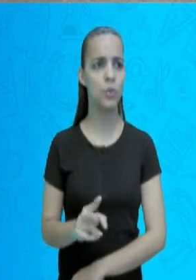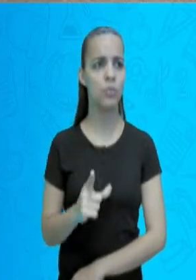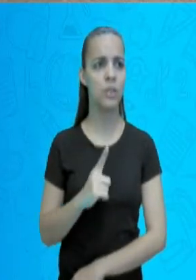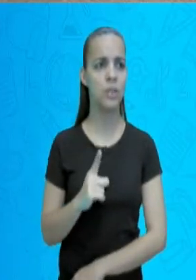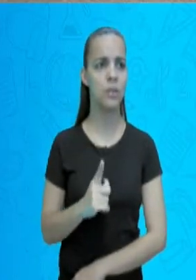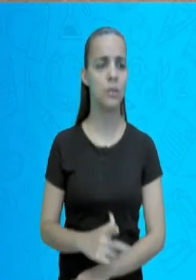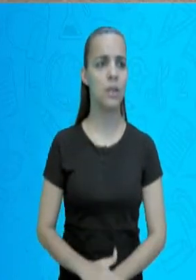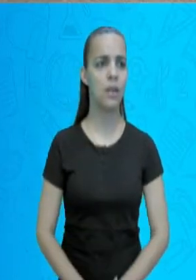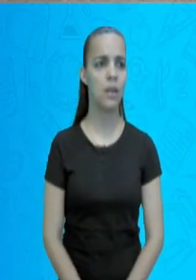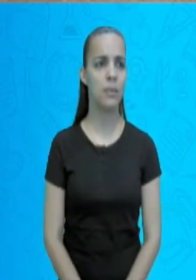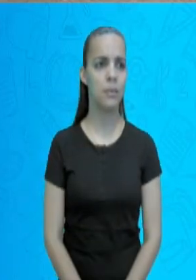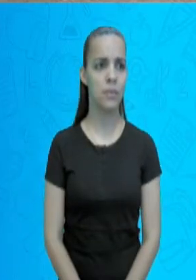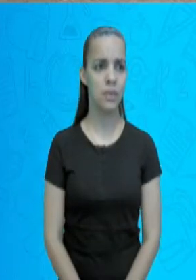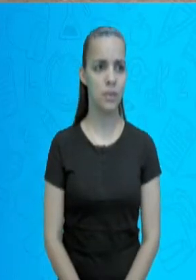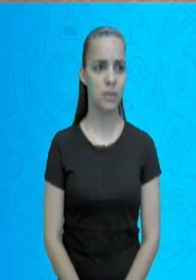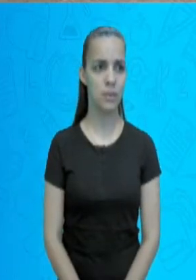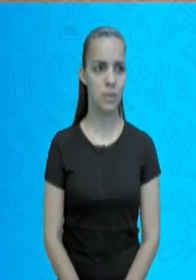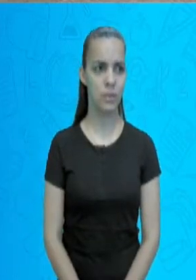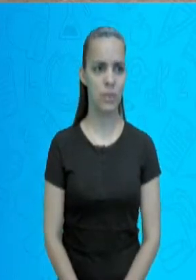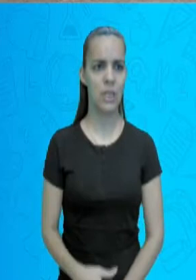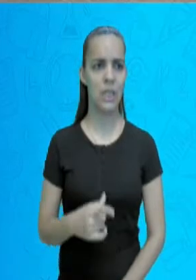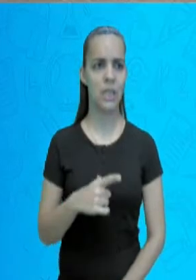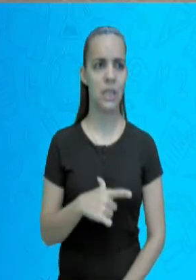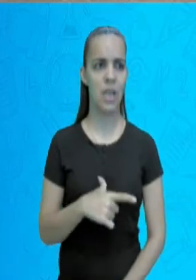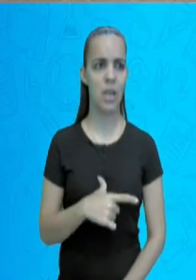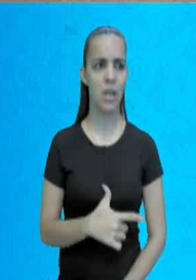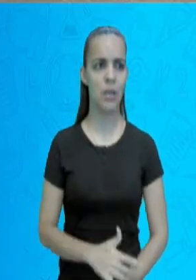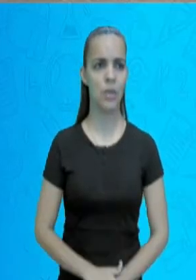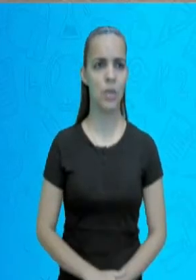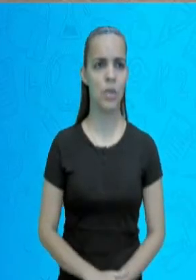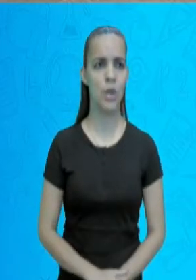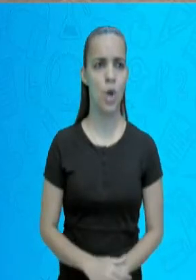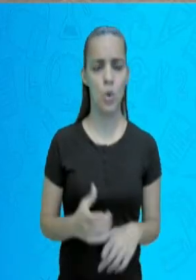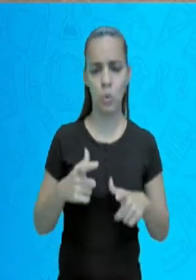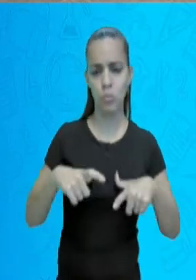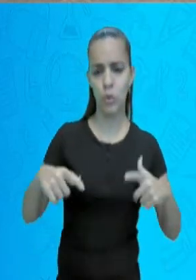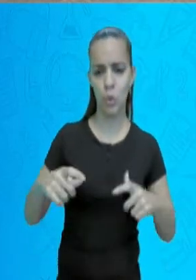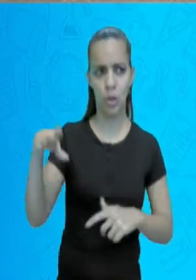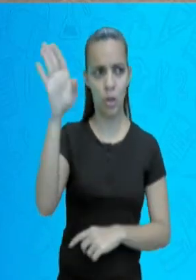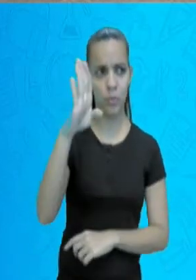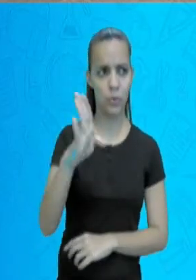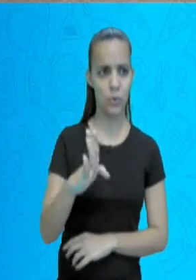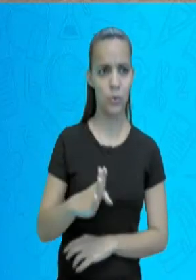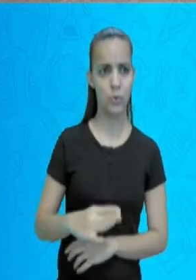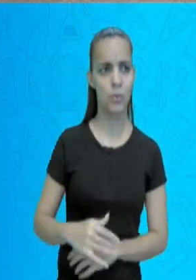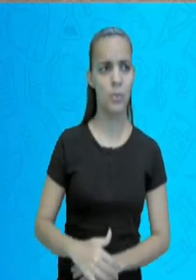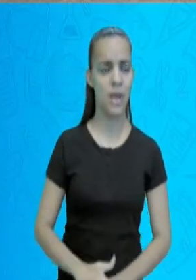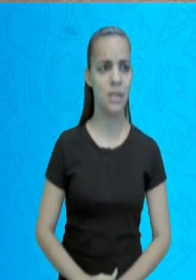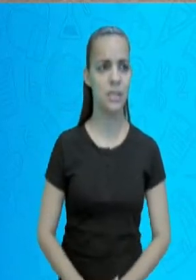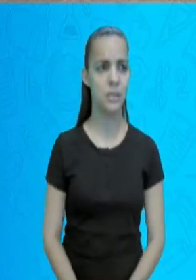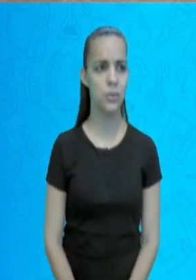temos o predomínio no território brasileiro das depressões.